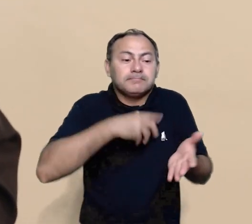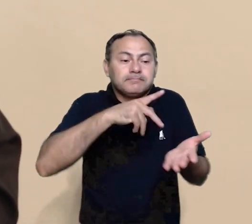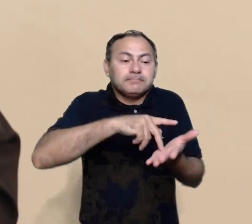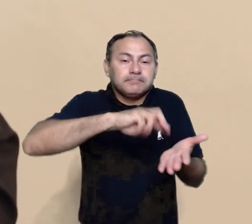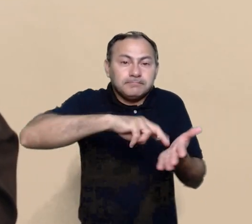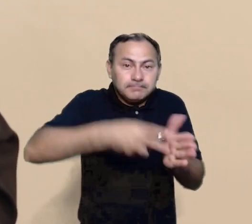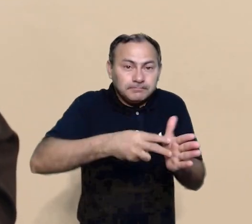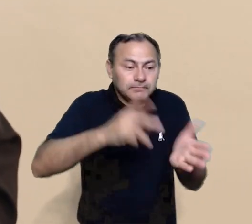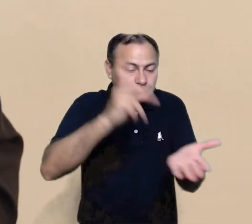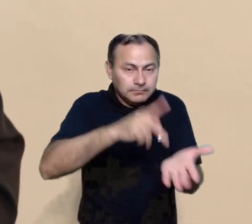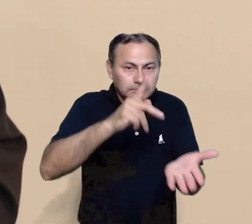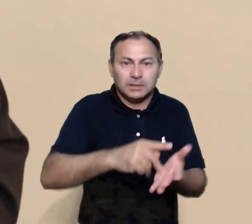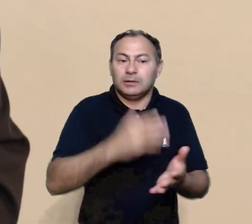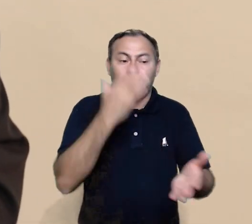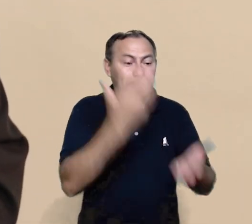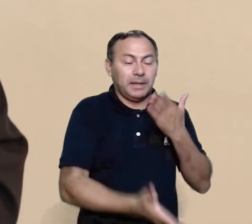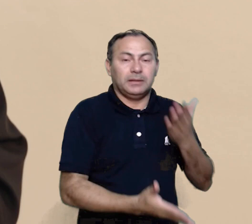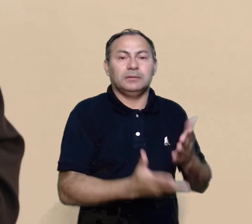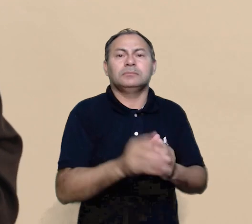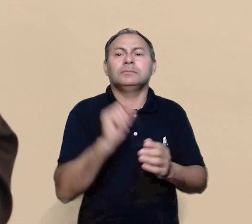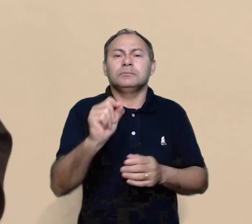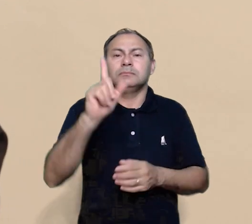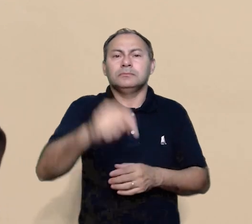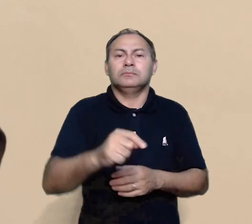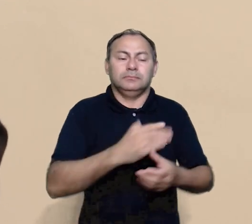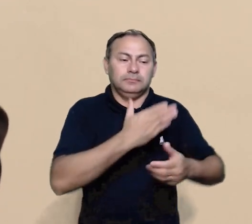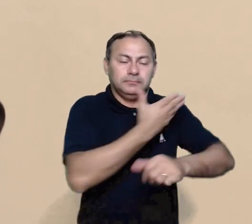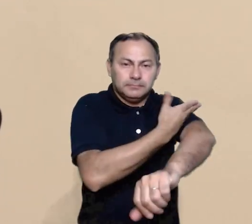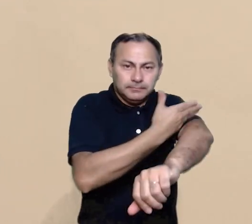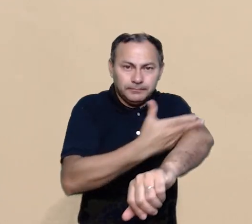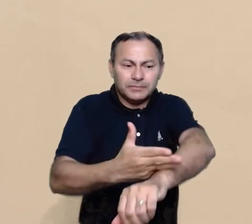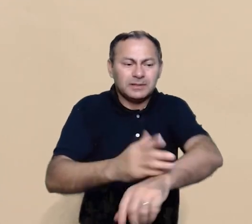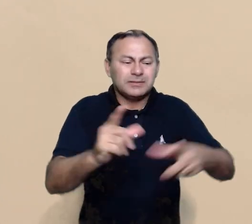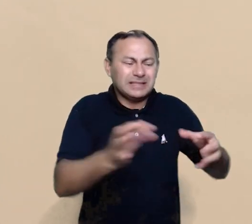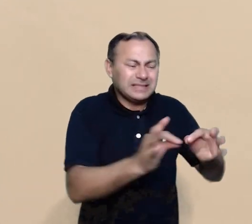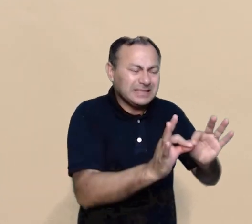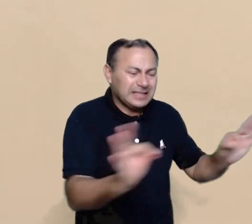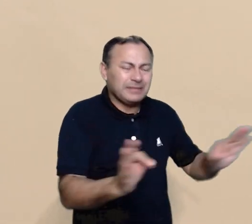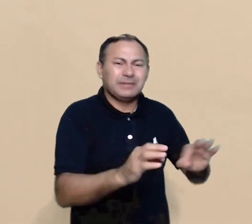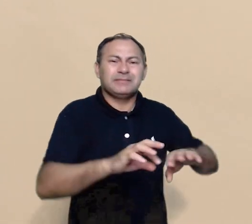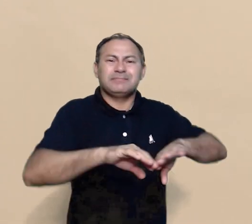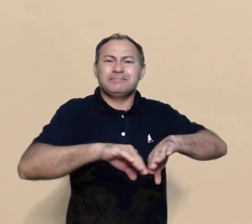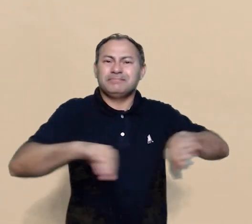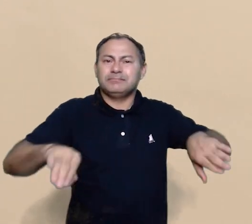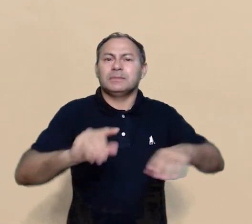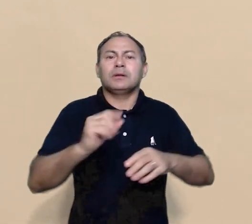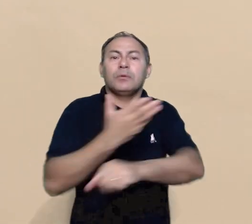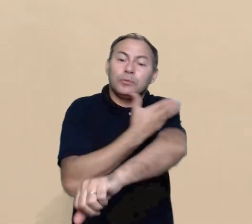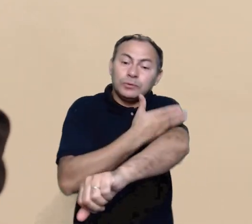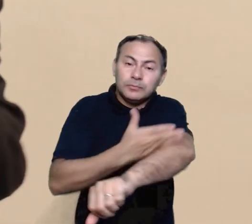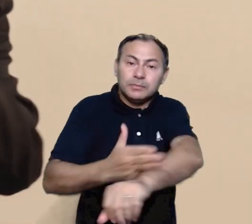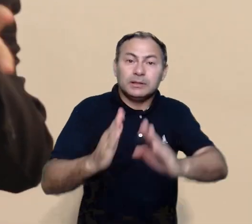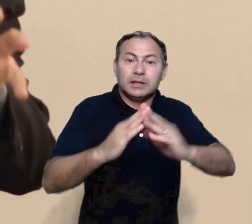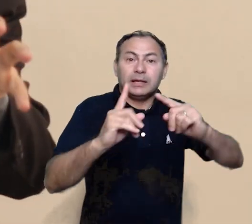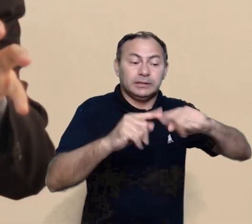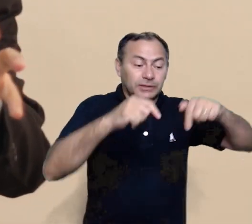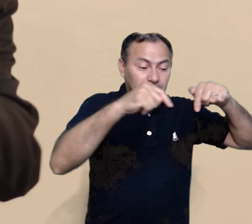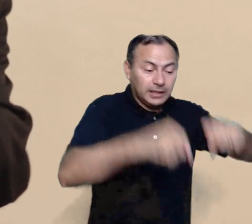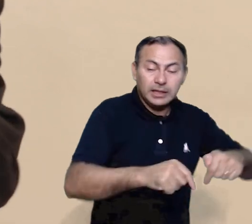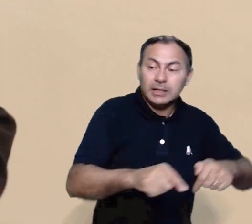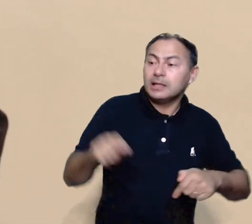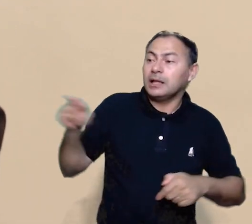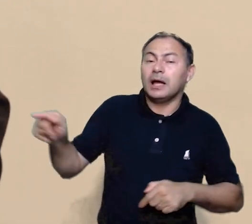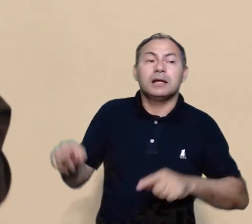o seu sentido original não perder-se naquilo que são as tradições menores derivadas que é o costume da igreja